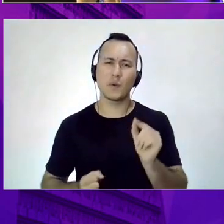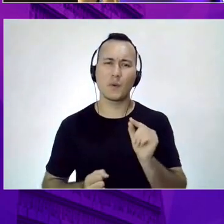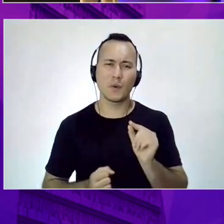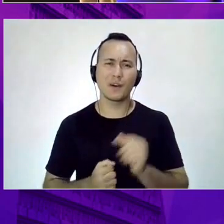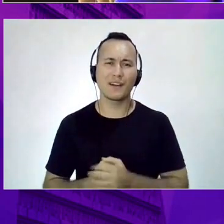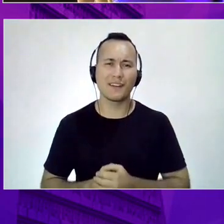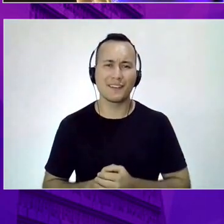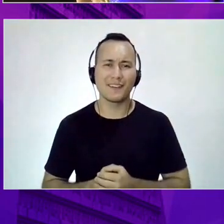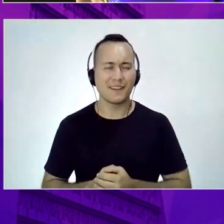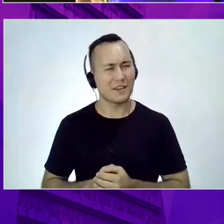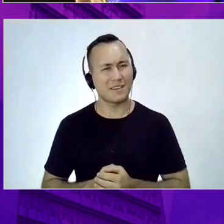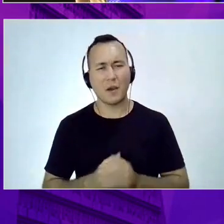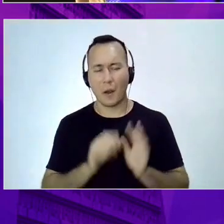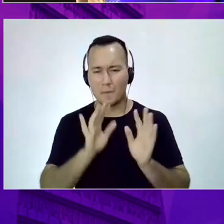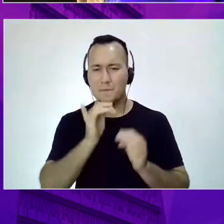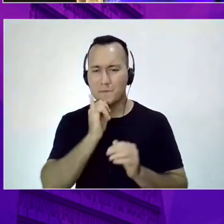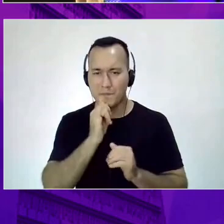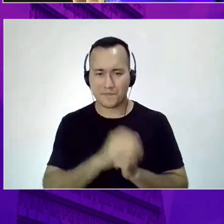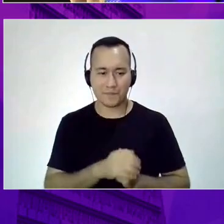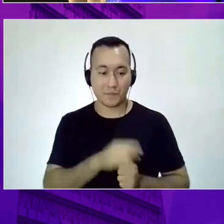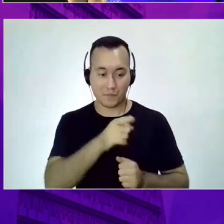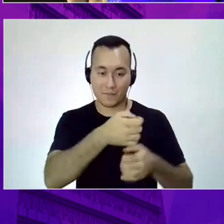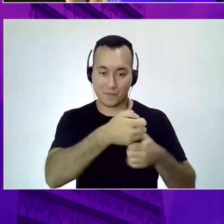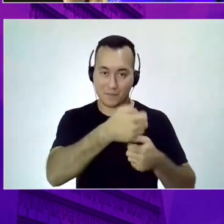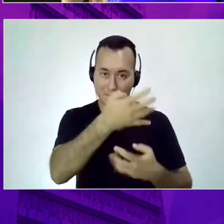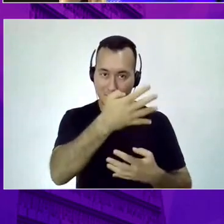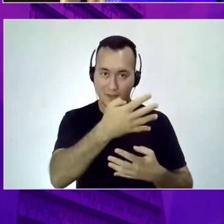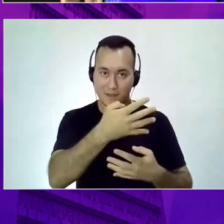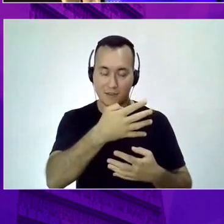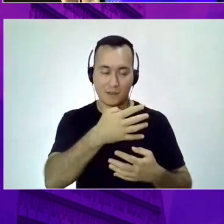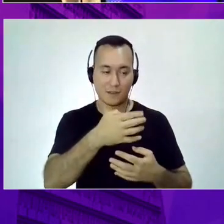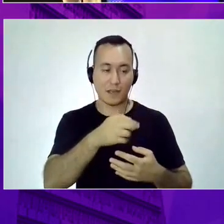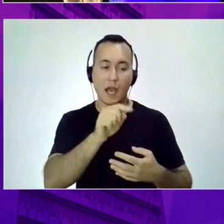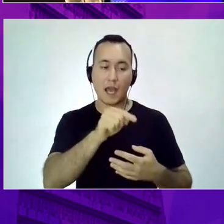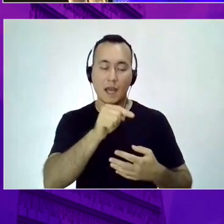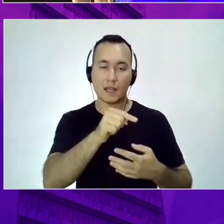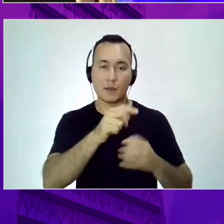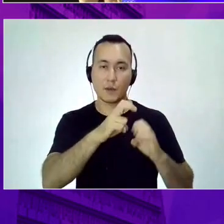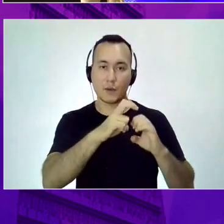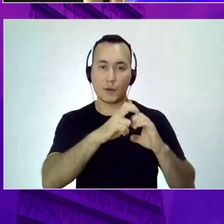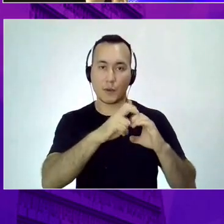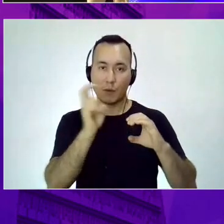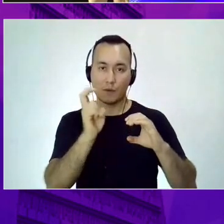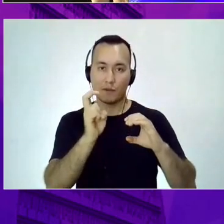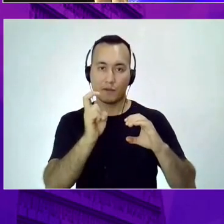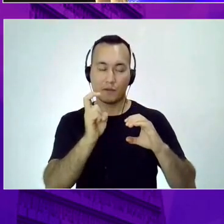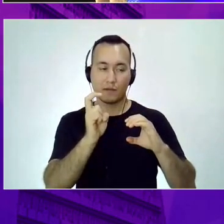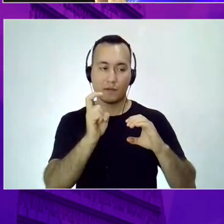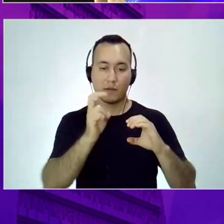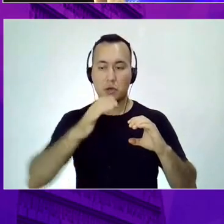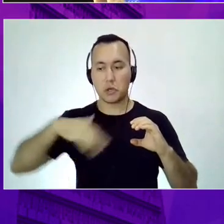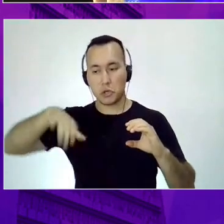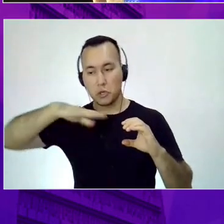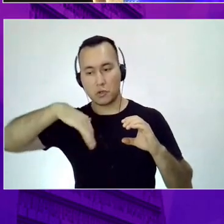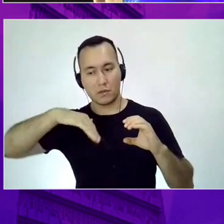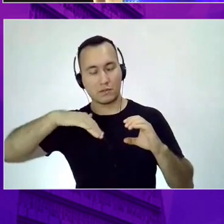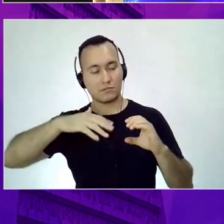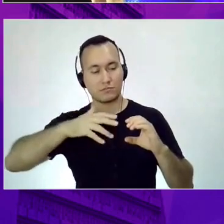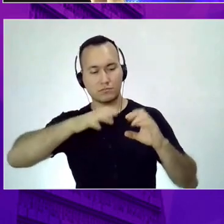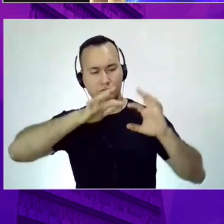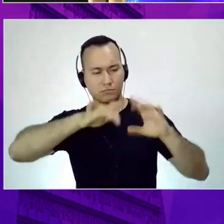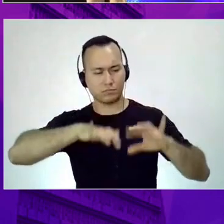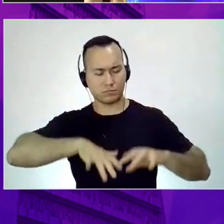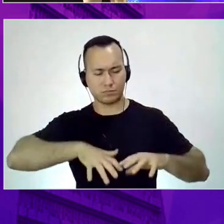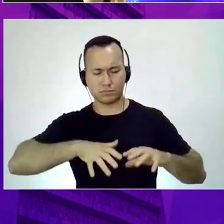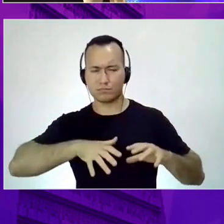cara, sorte que não está em produção, sorte que a gente está em ambiente de teste. Vamos lá trabalhar, buscar. Estava tudo setado, a gente tinha